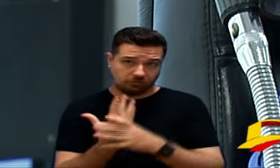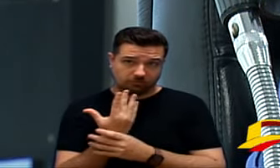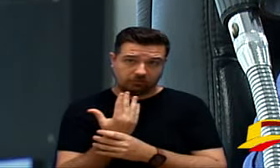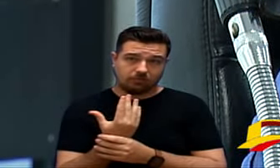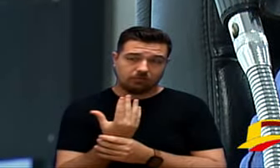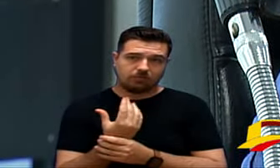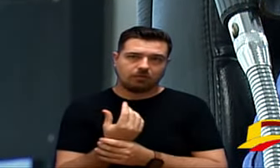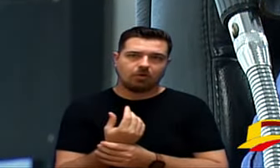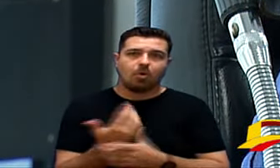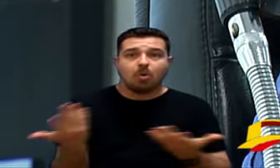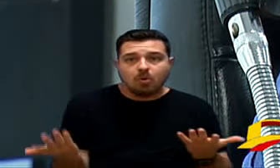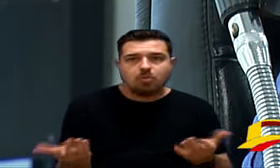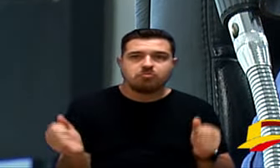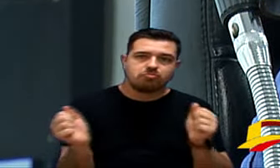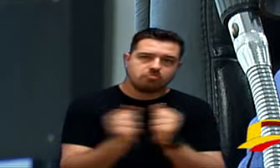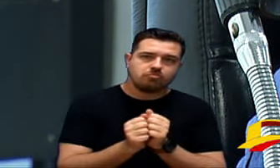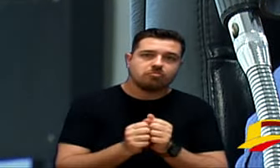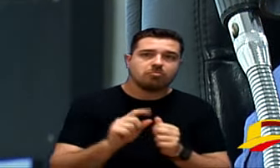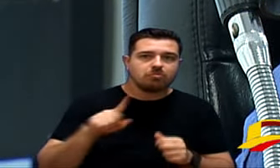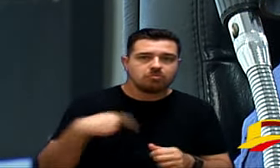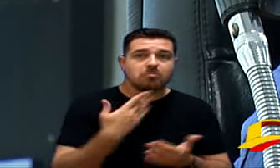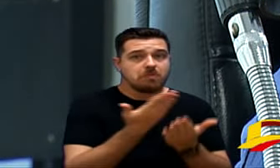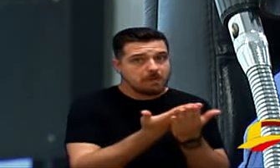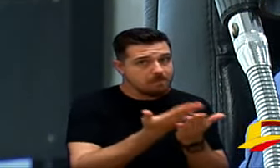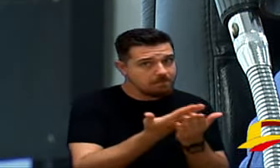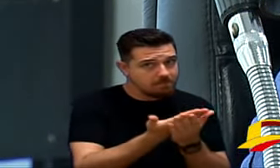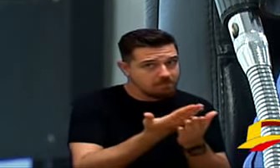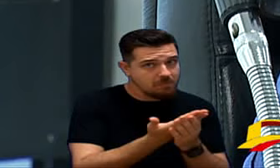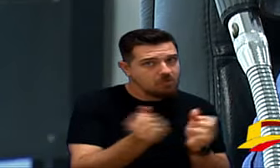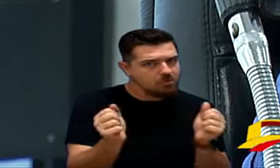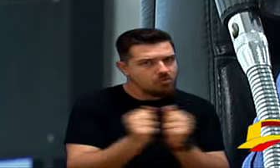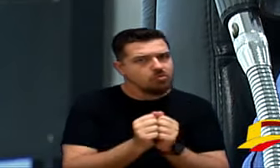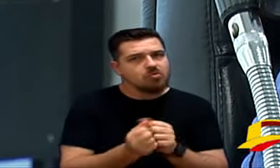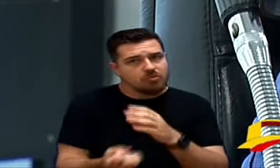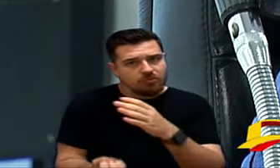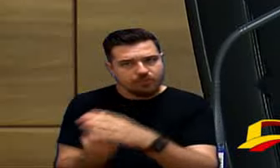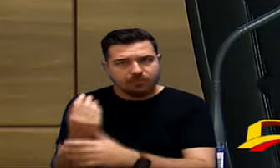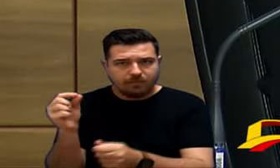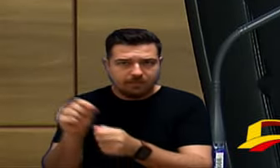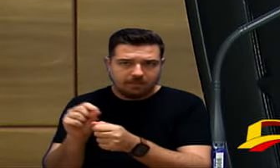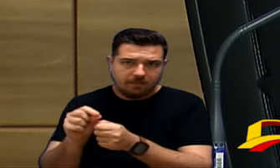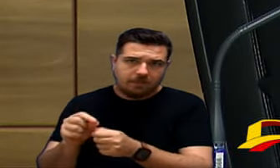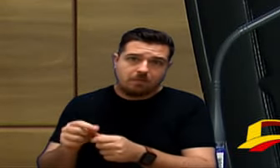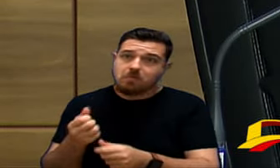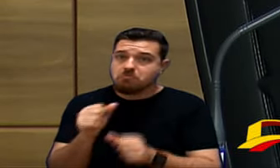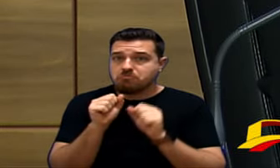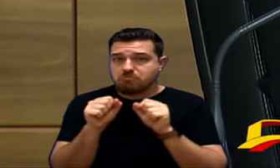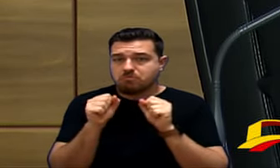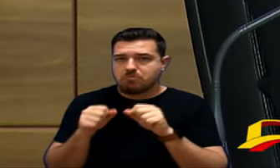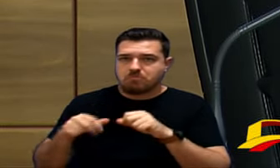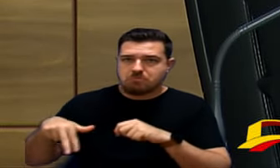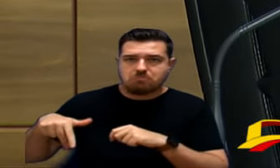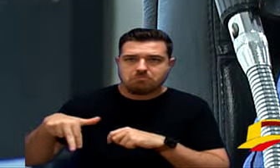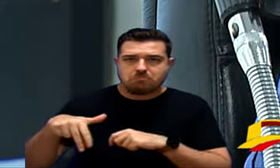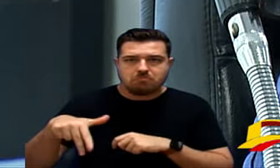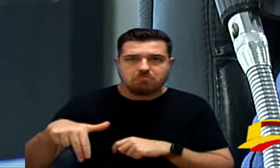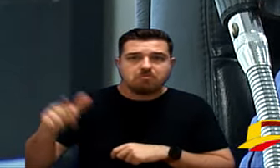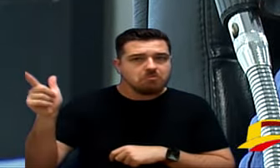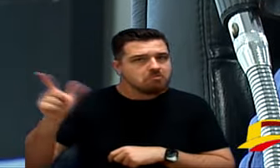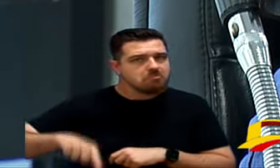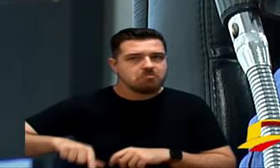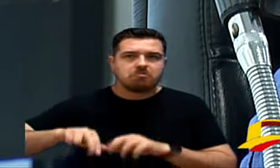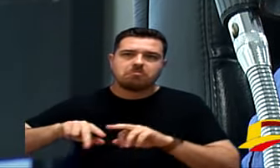pode de repente conosco PR a gente criar alguns estudos Claro para que fazer naquele lugar ali a gente pode fazer trilha pode fazer pista de